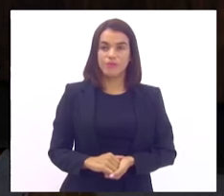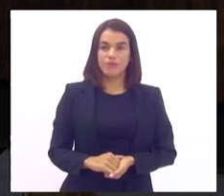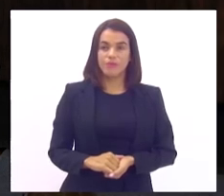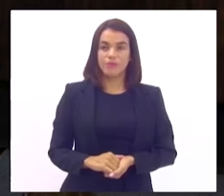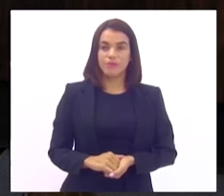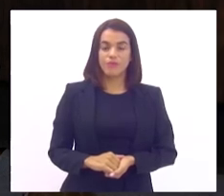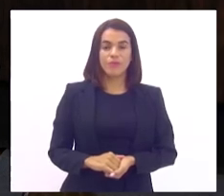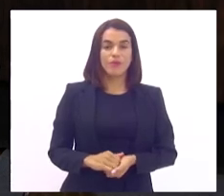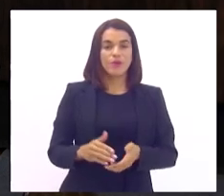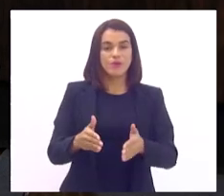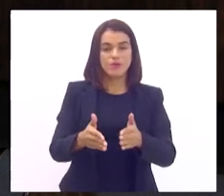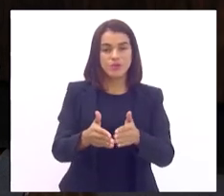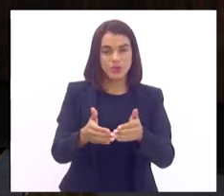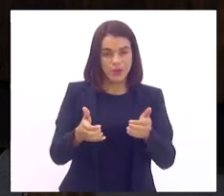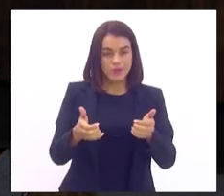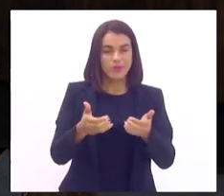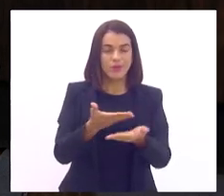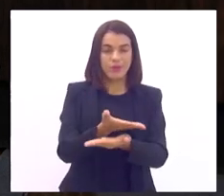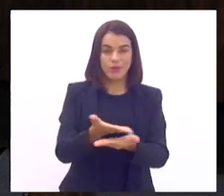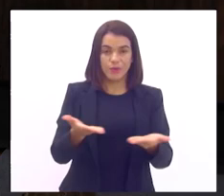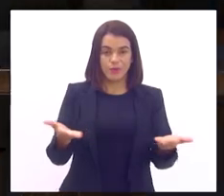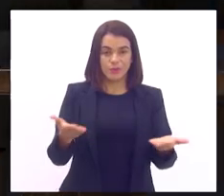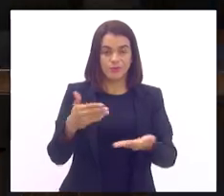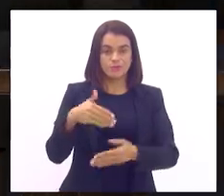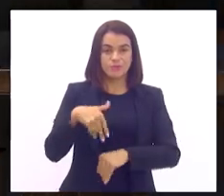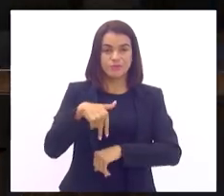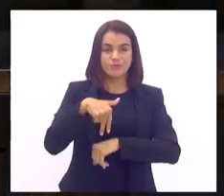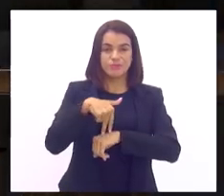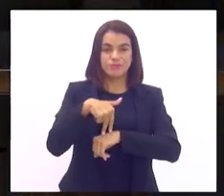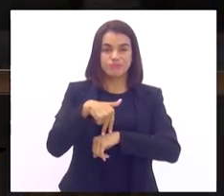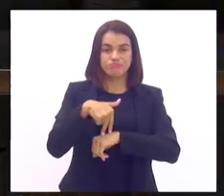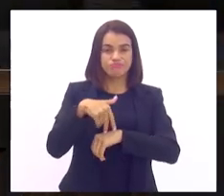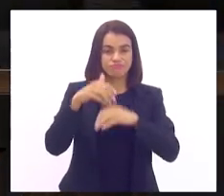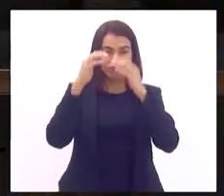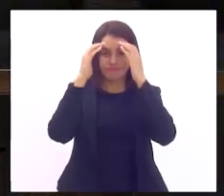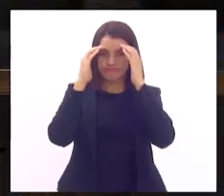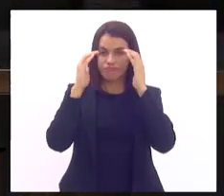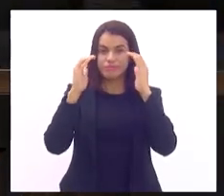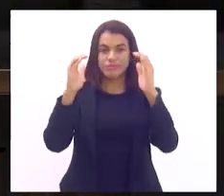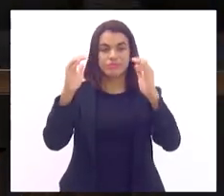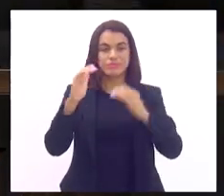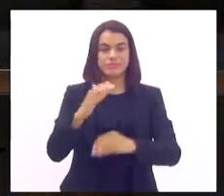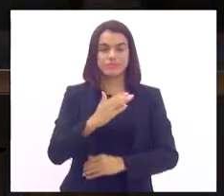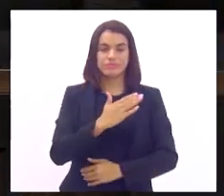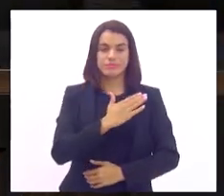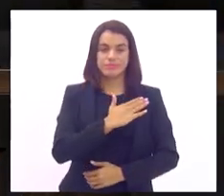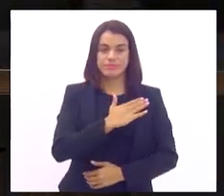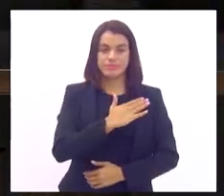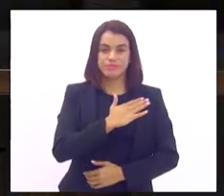Solicito a todos que se coloquem em posição de respeito para ouvirmos o hino nacional.